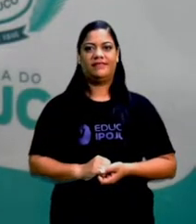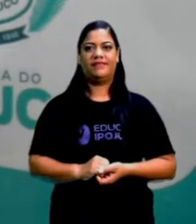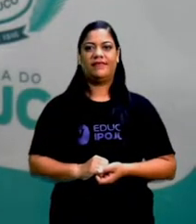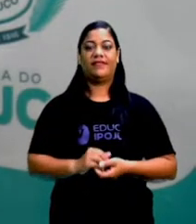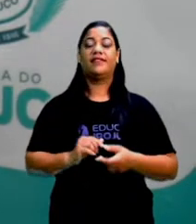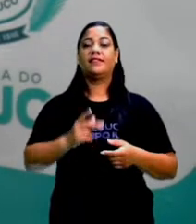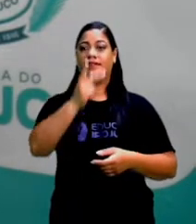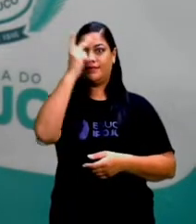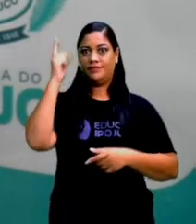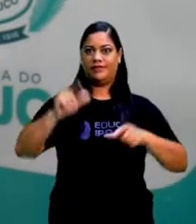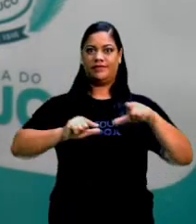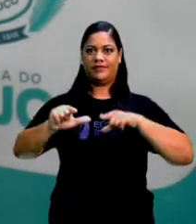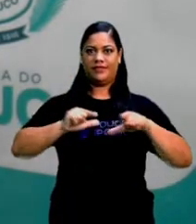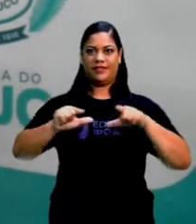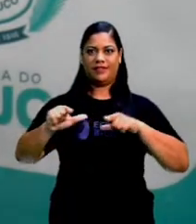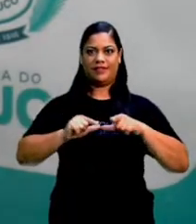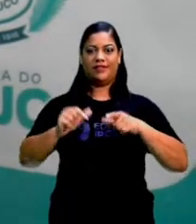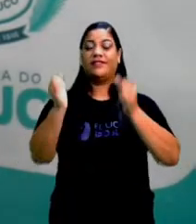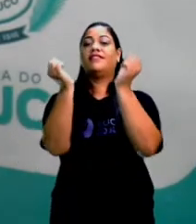de que trabalhador era escravo.